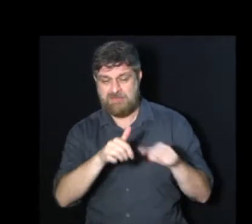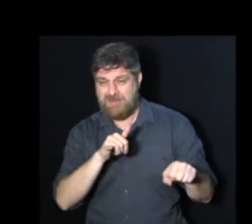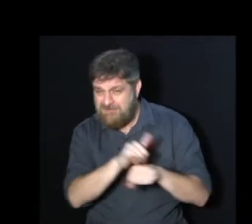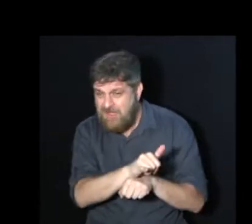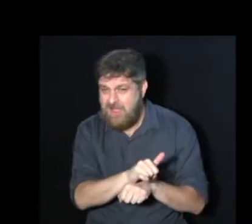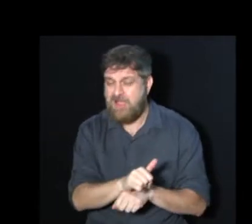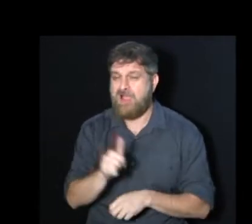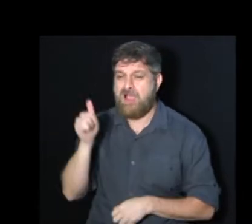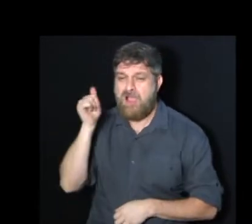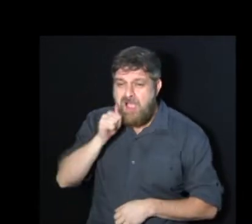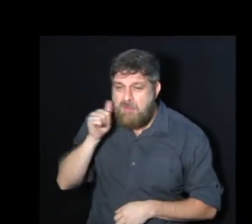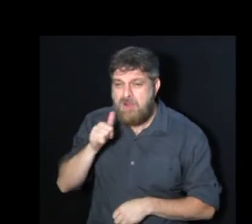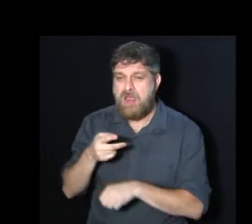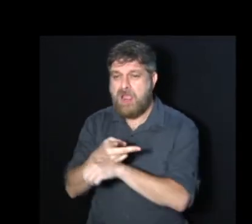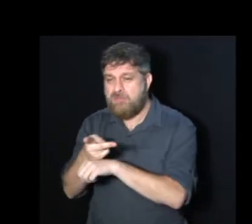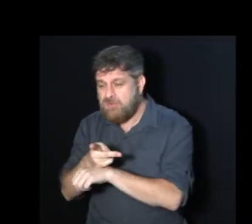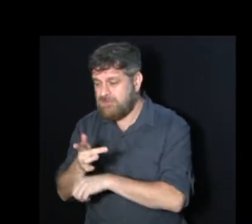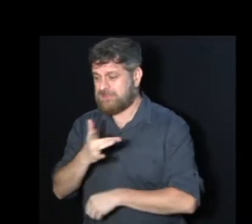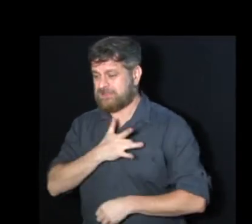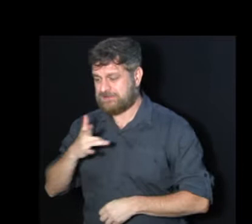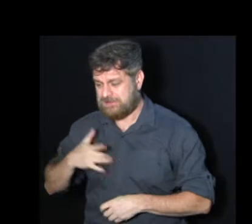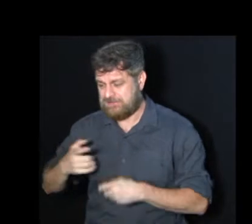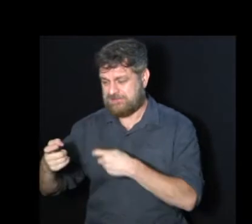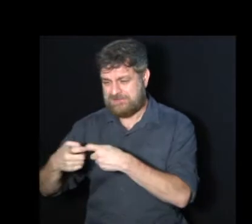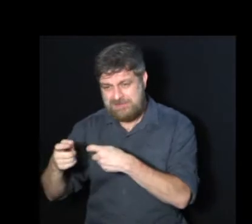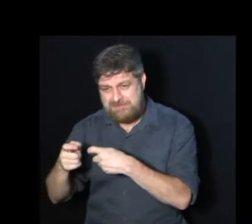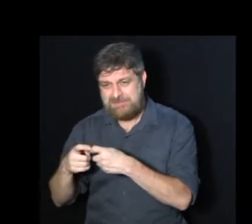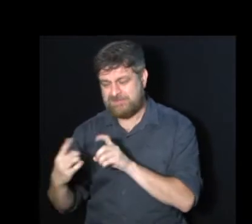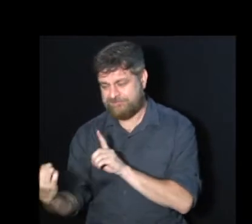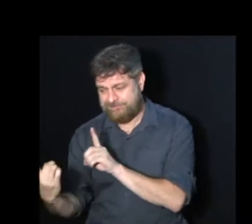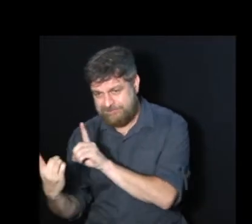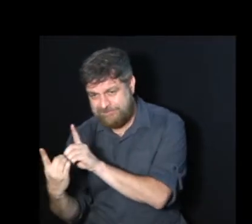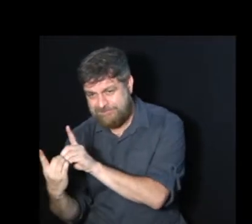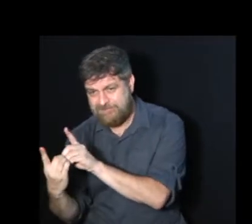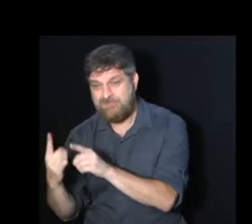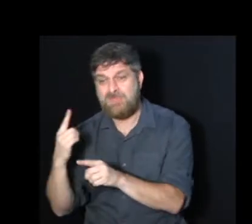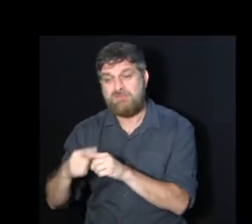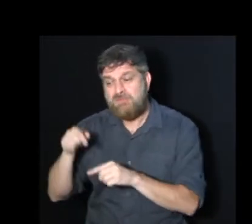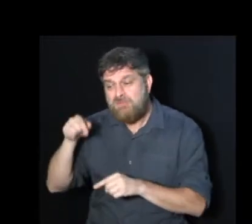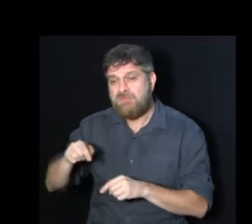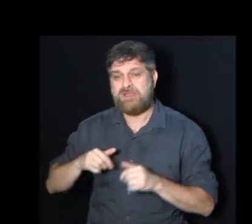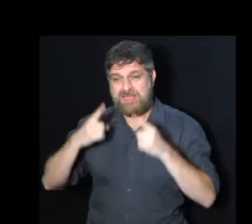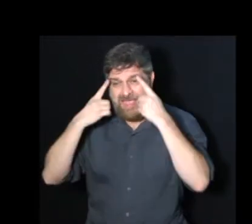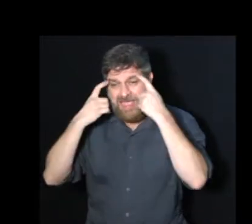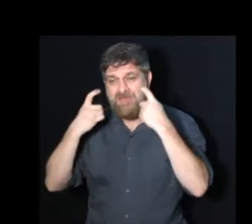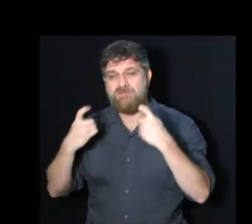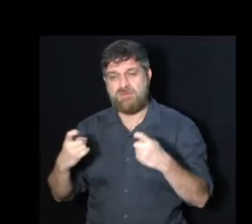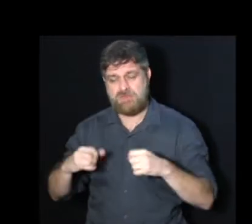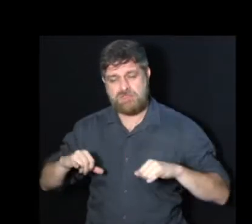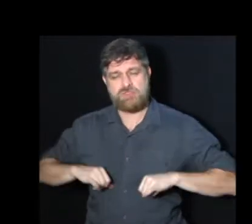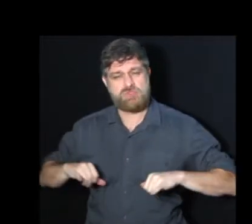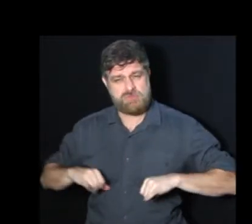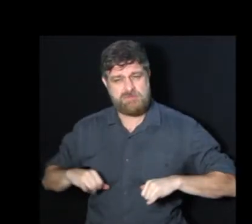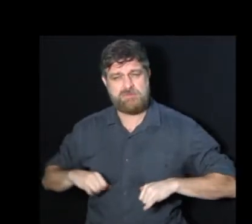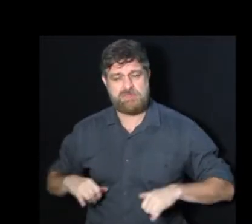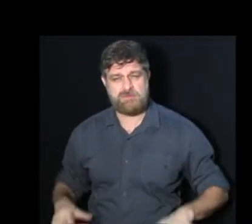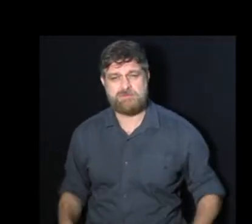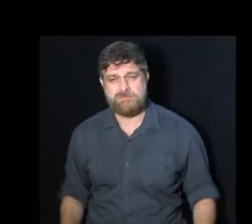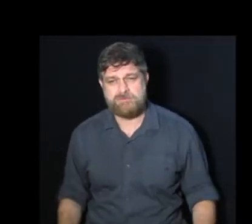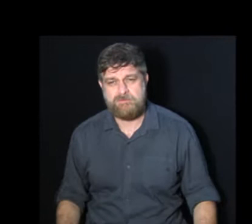tratamento de saúde que essas mulheres têm que ser submetidas justamente pelo fenômeno da violência. Pode passar, por favor.